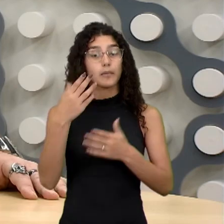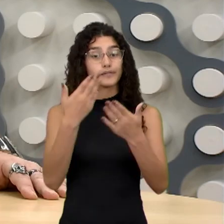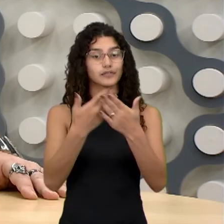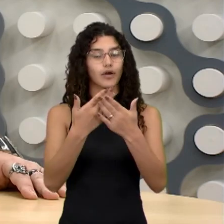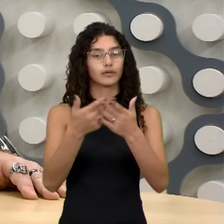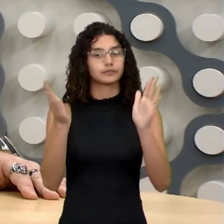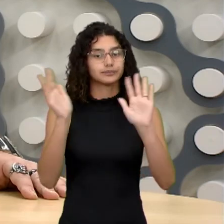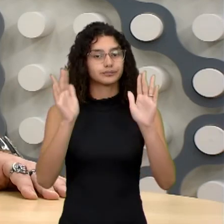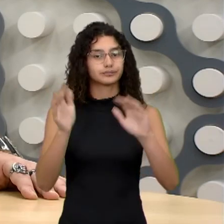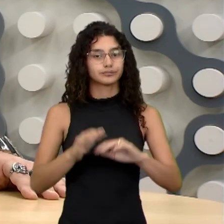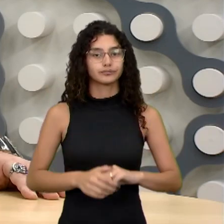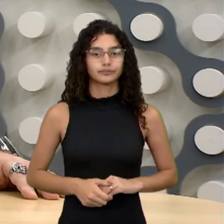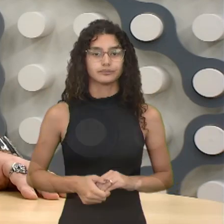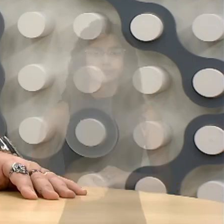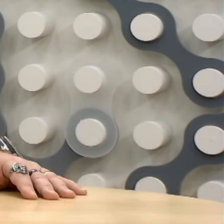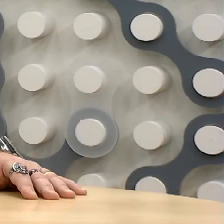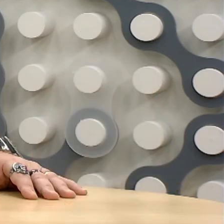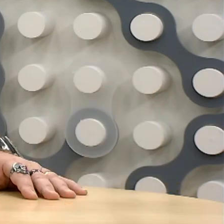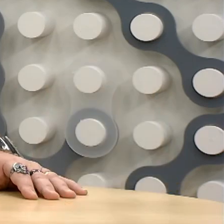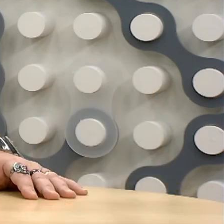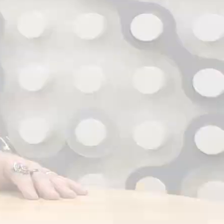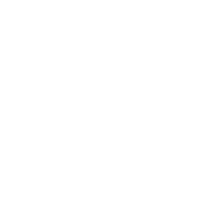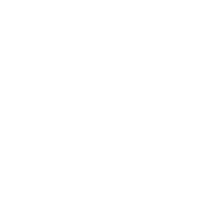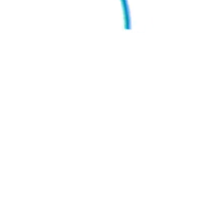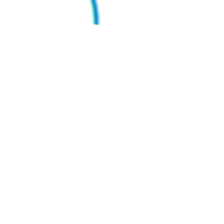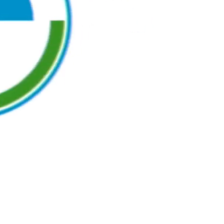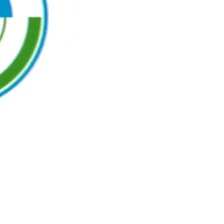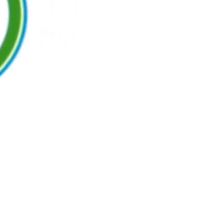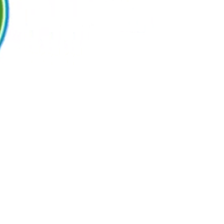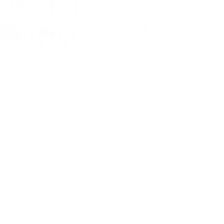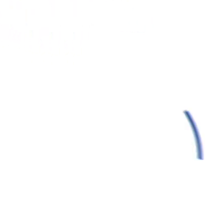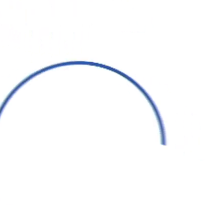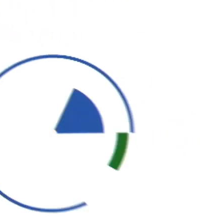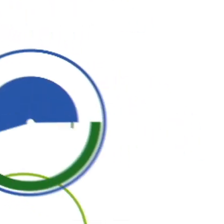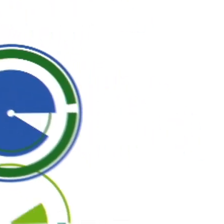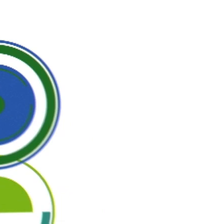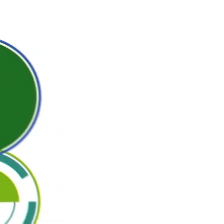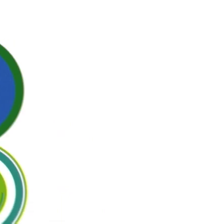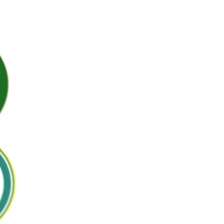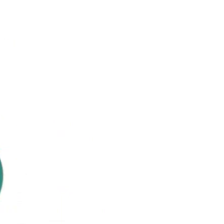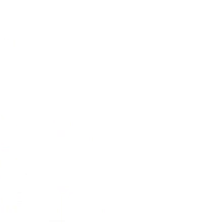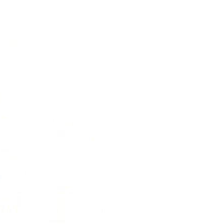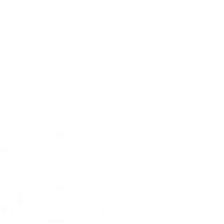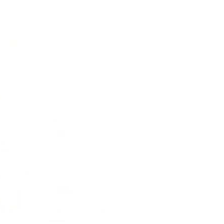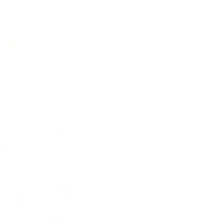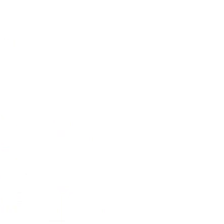aula. Até mais.